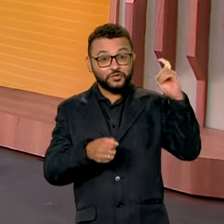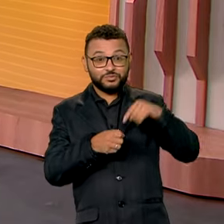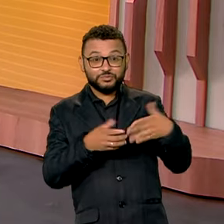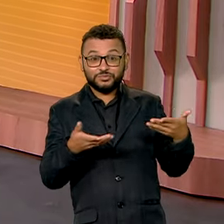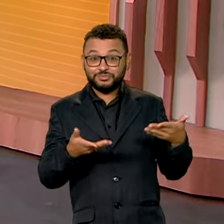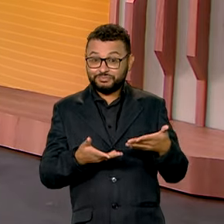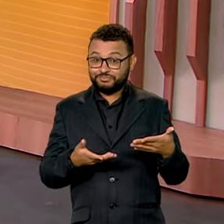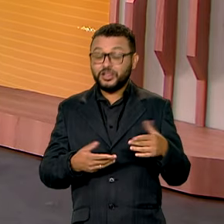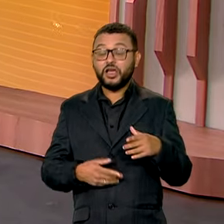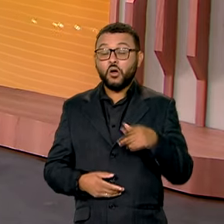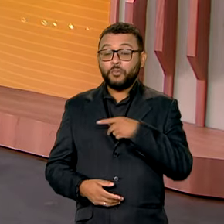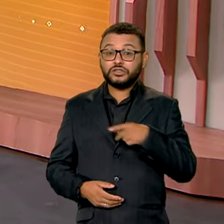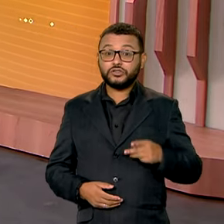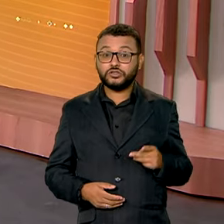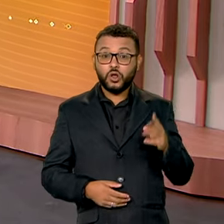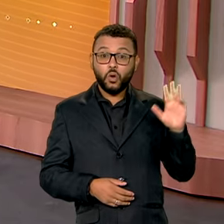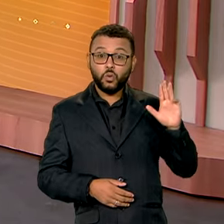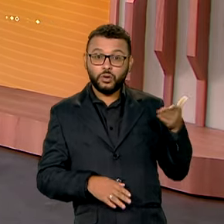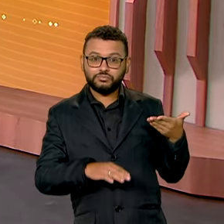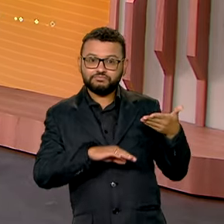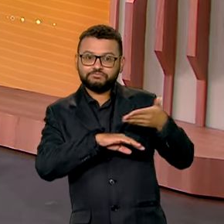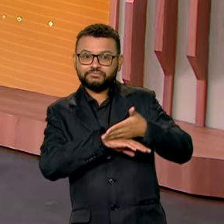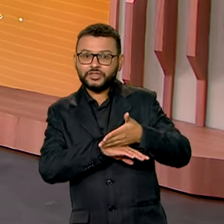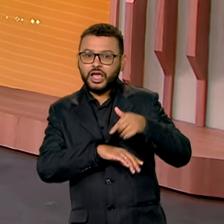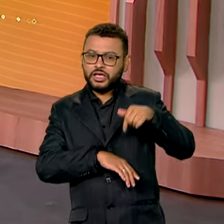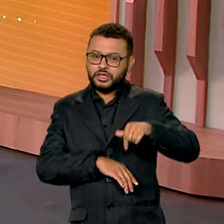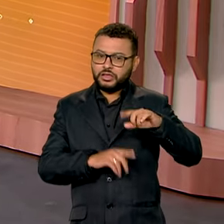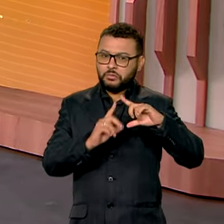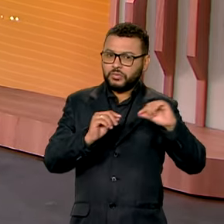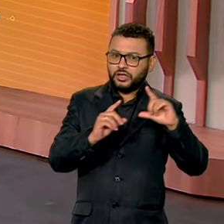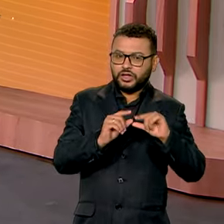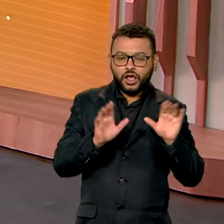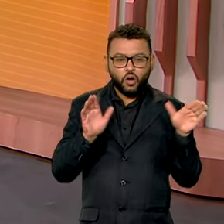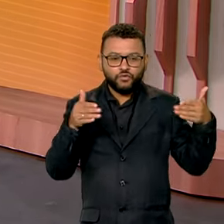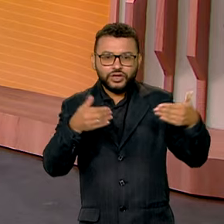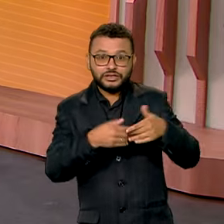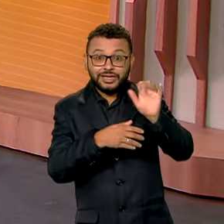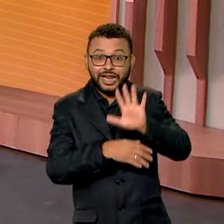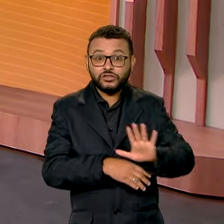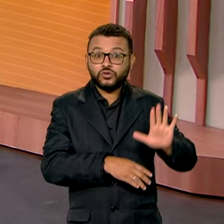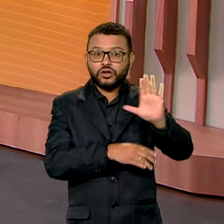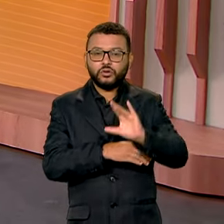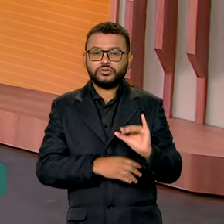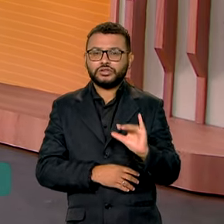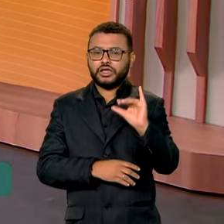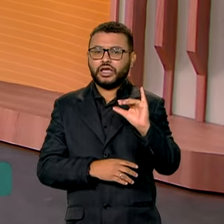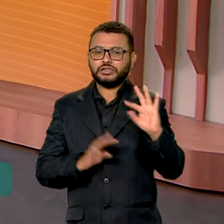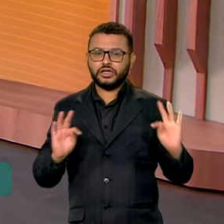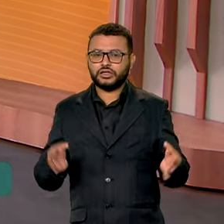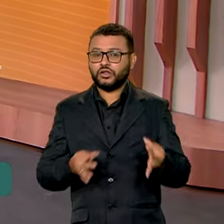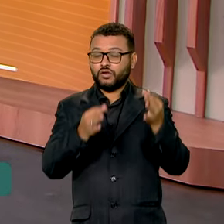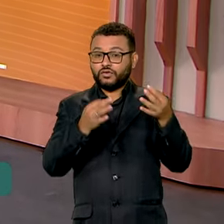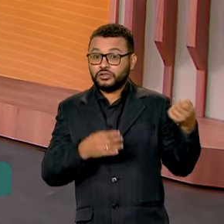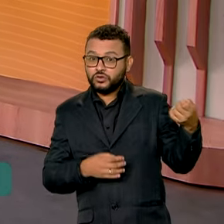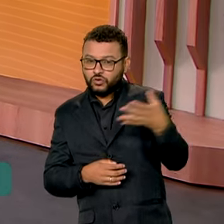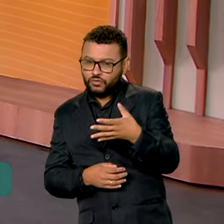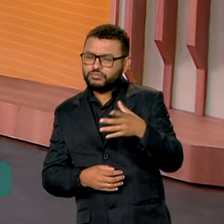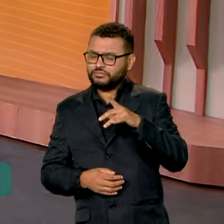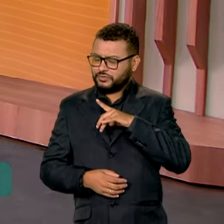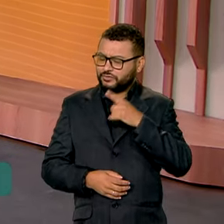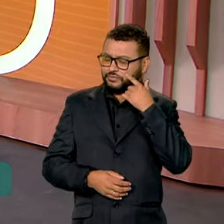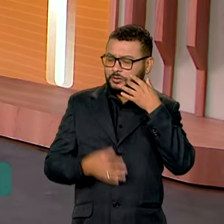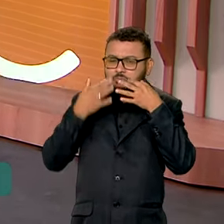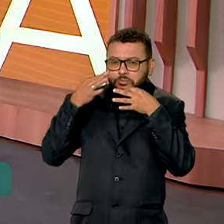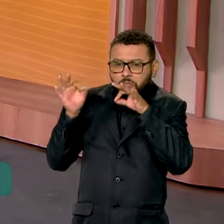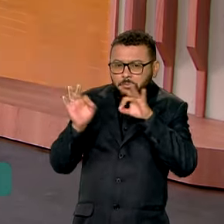Voltamos e o presidente Lula participa daqui a pouco aqui em Brasília da Conferência Nacional de Ciência, Tecnologia e Inovação. Então